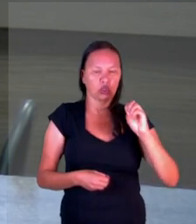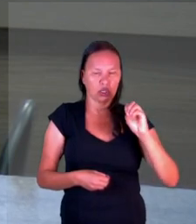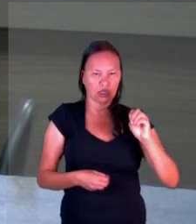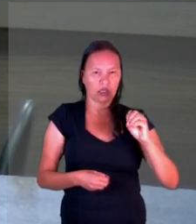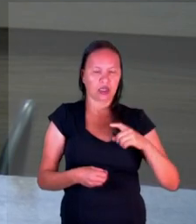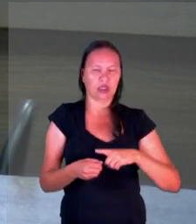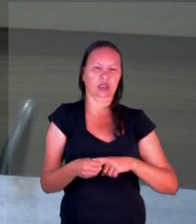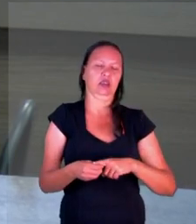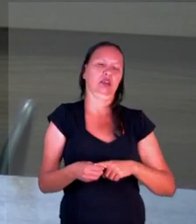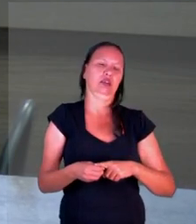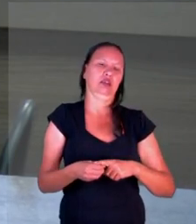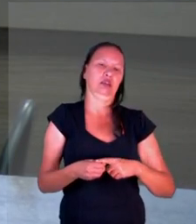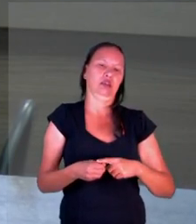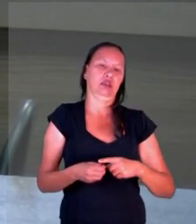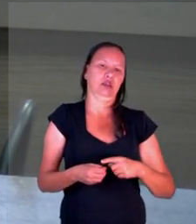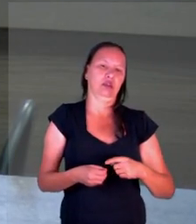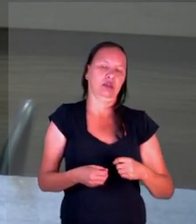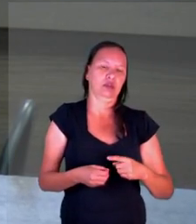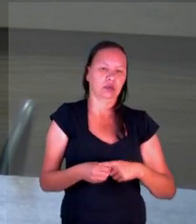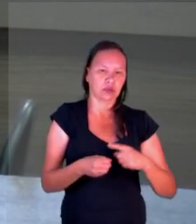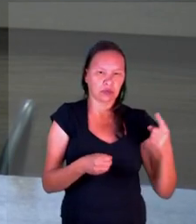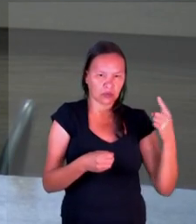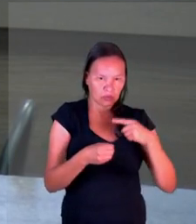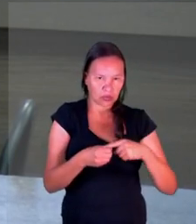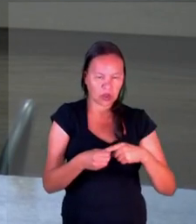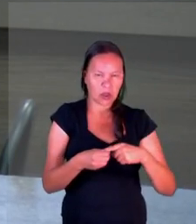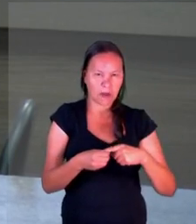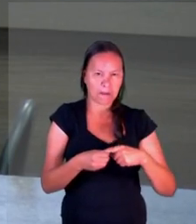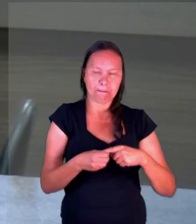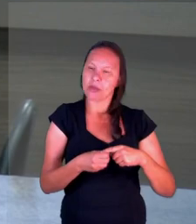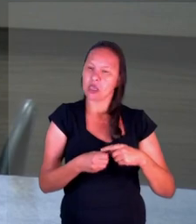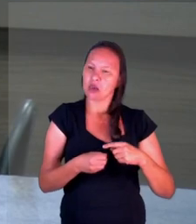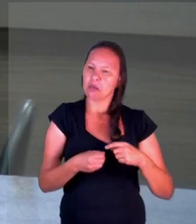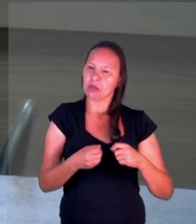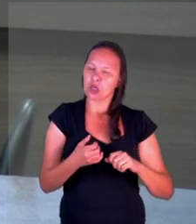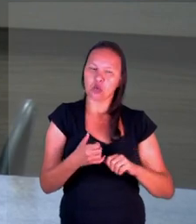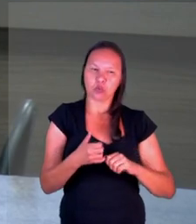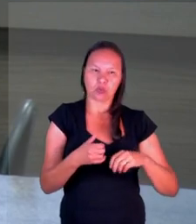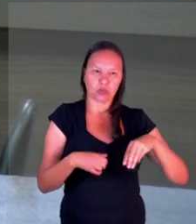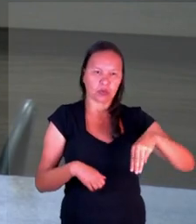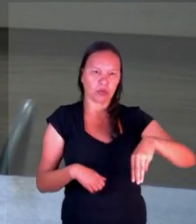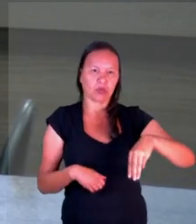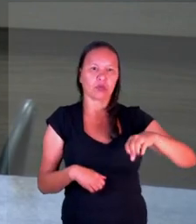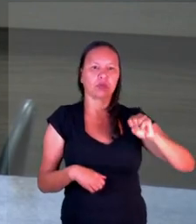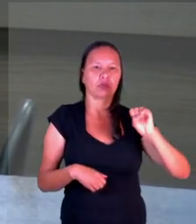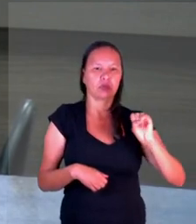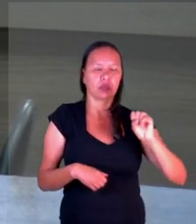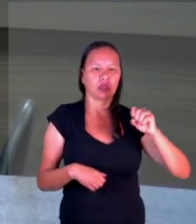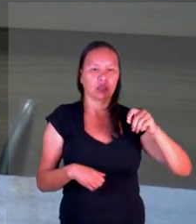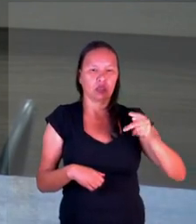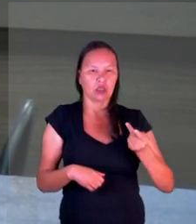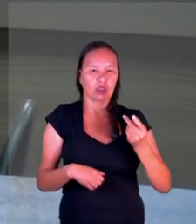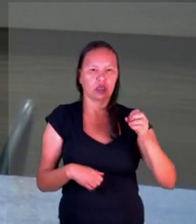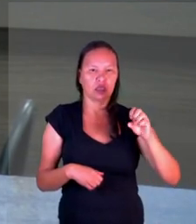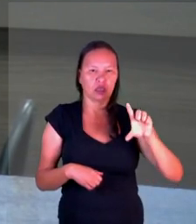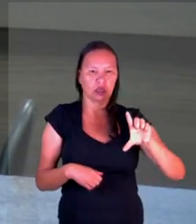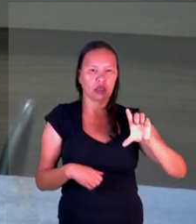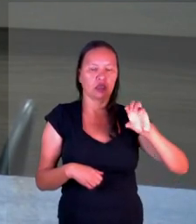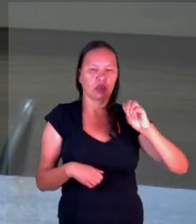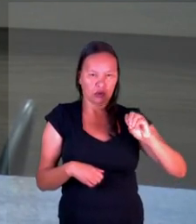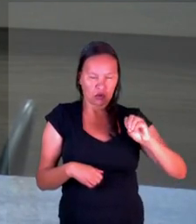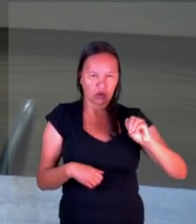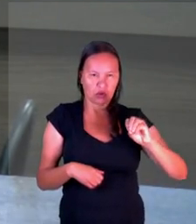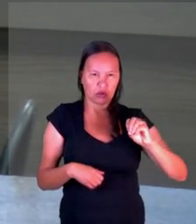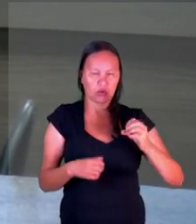temos que foi impulsionado pela exportação do Milho 47% acima do período de 2021 então